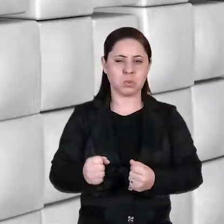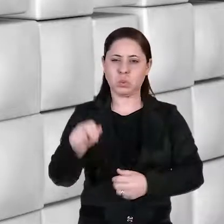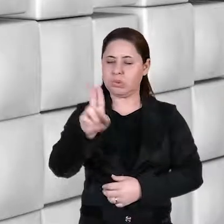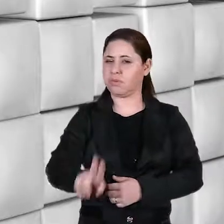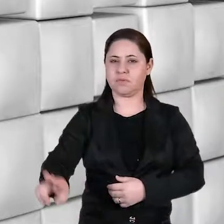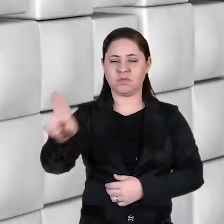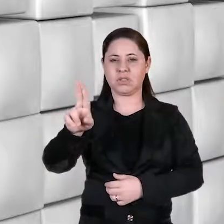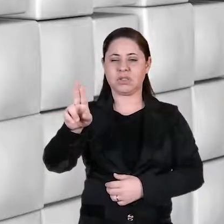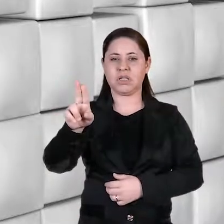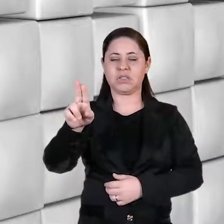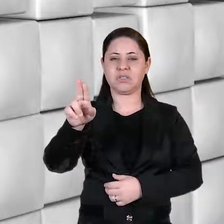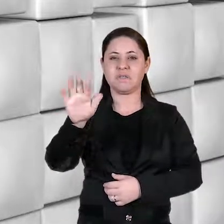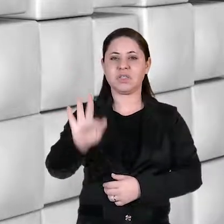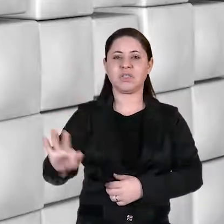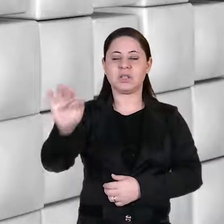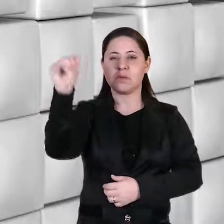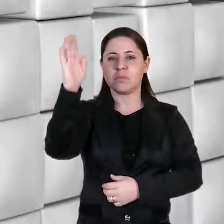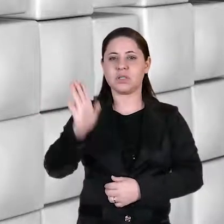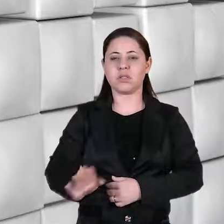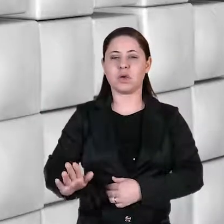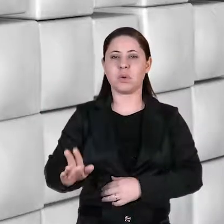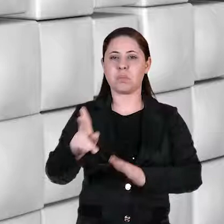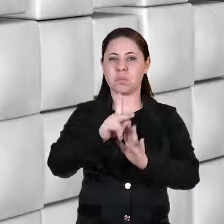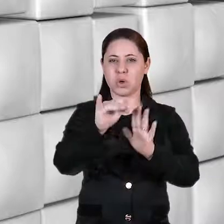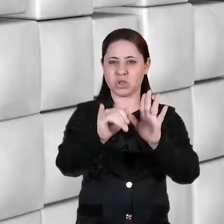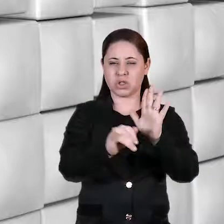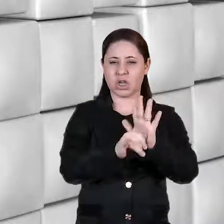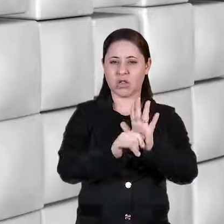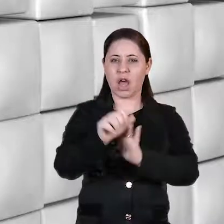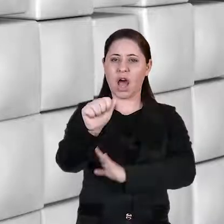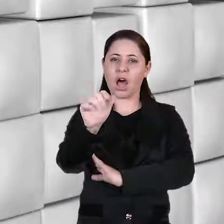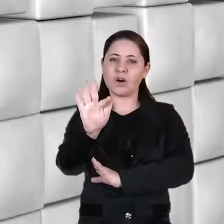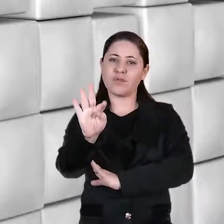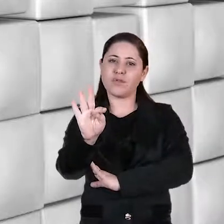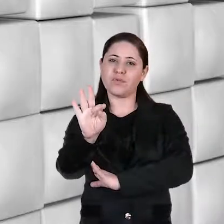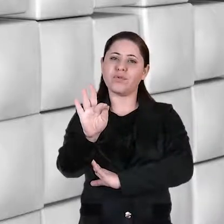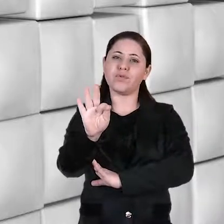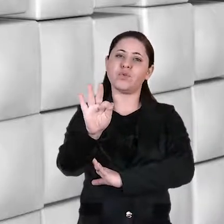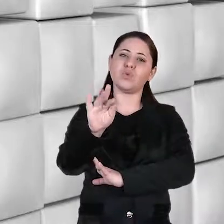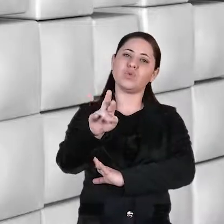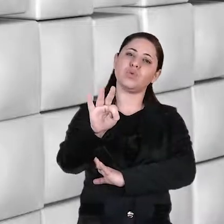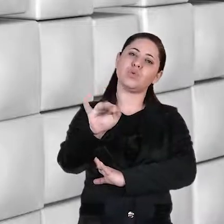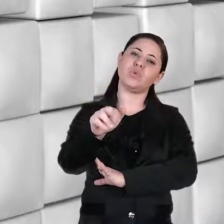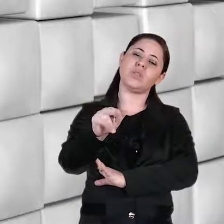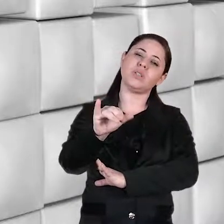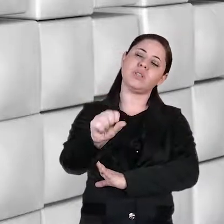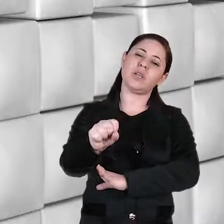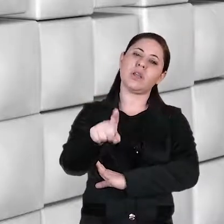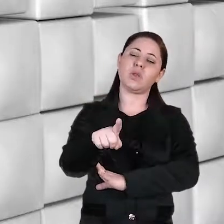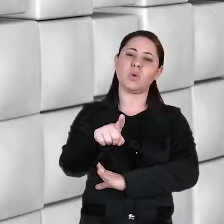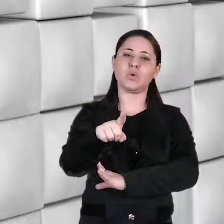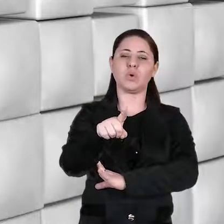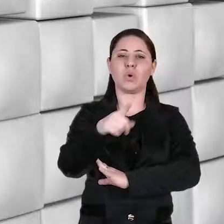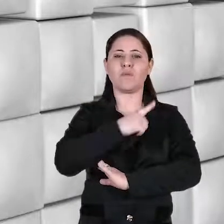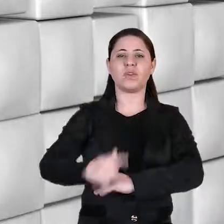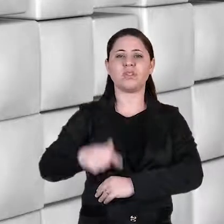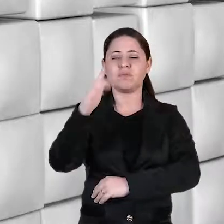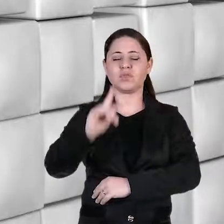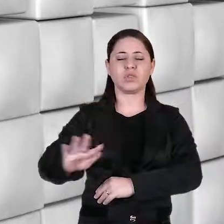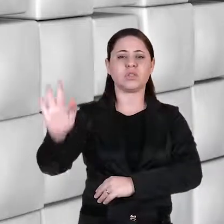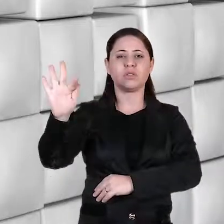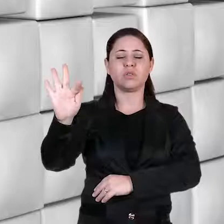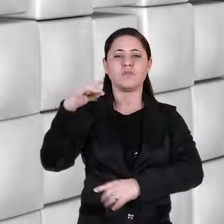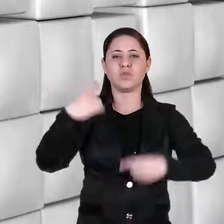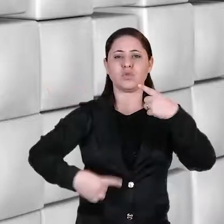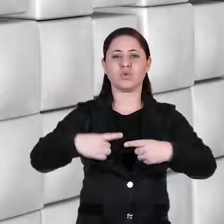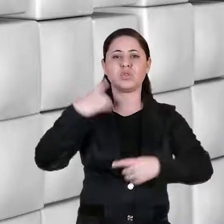maioria das universidades federais brasileiras, o programa Futurice do governo federal foi debatido